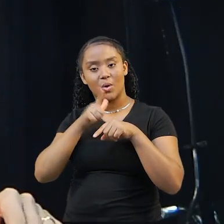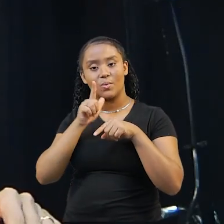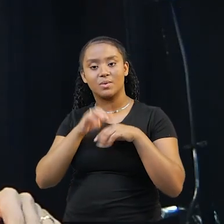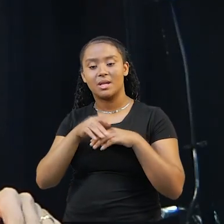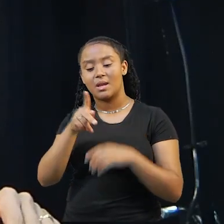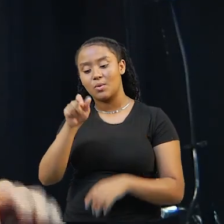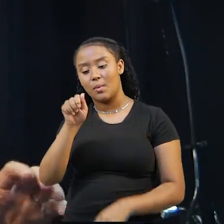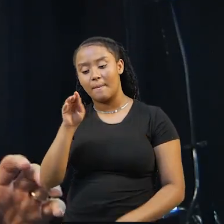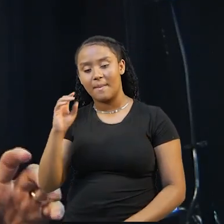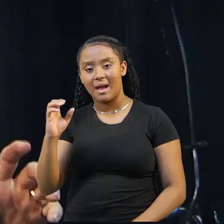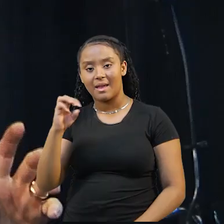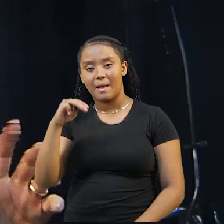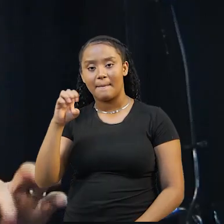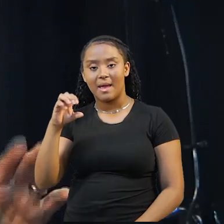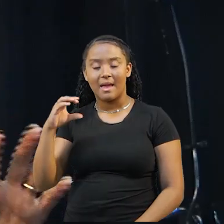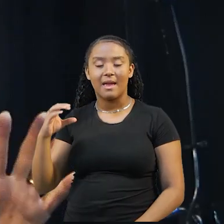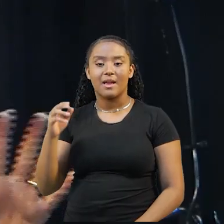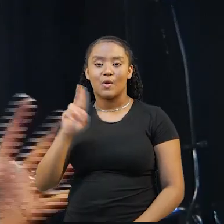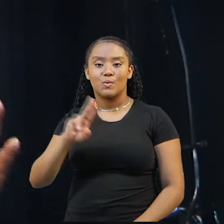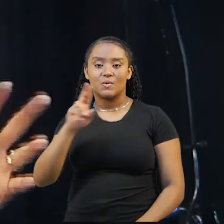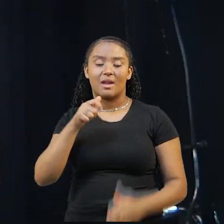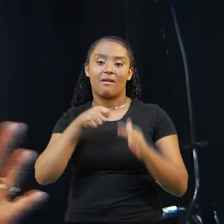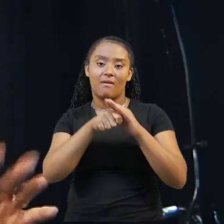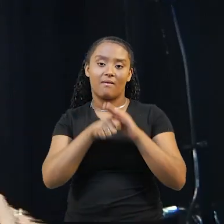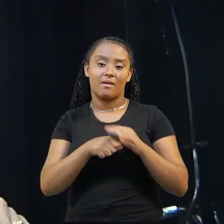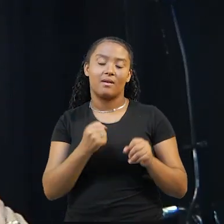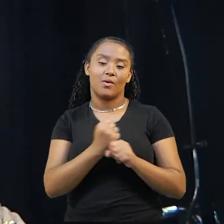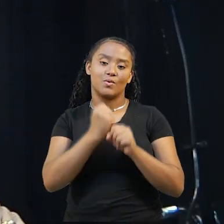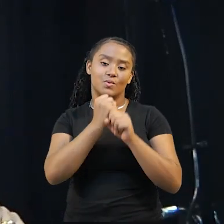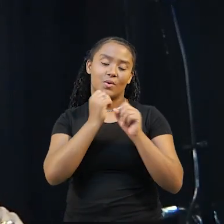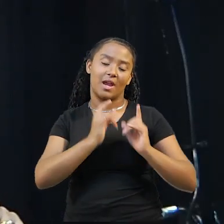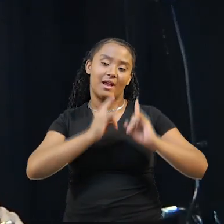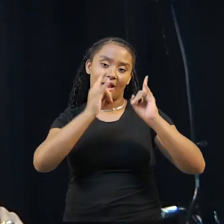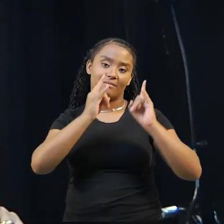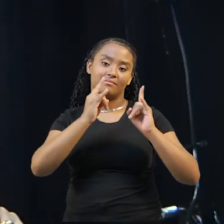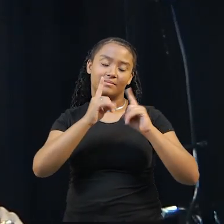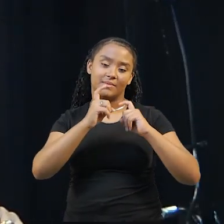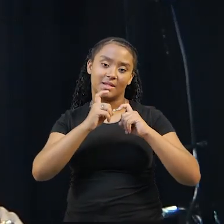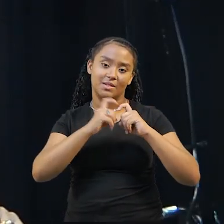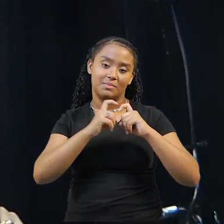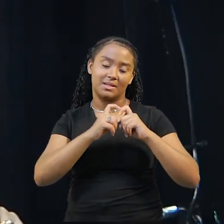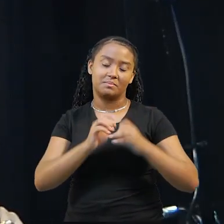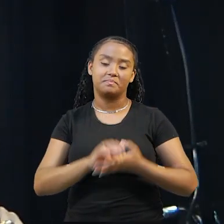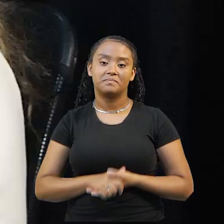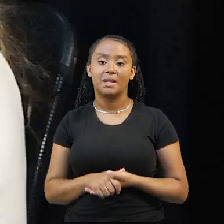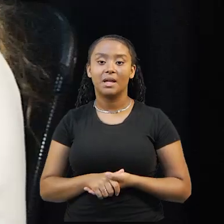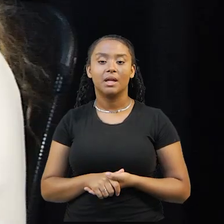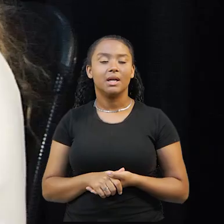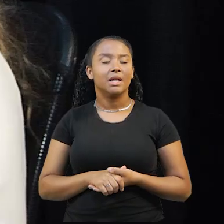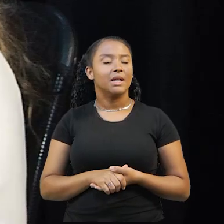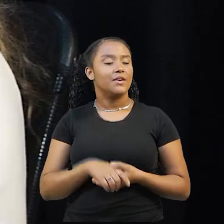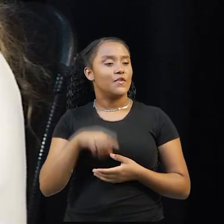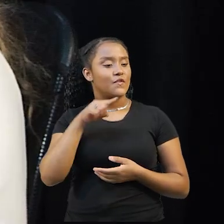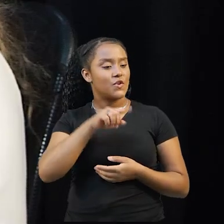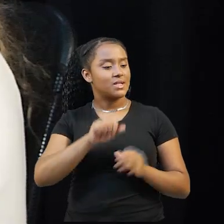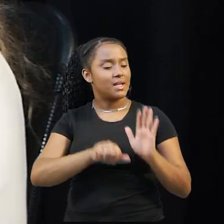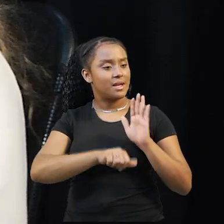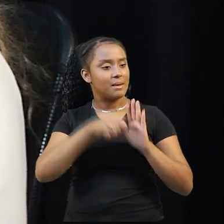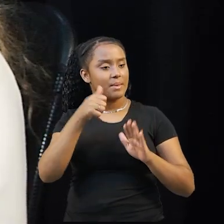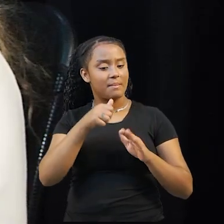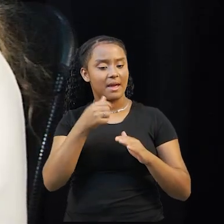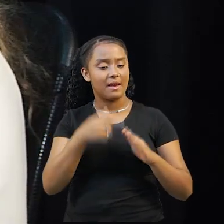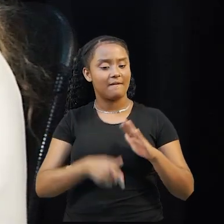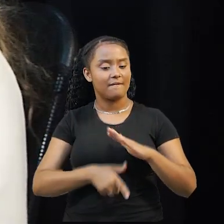esses recursos do PAC-MEC a partir de ano que vem, possivelmente. Catarina, você é a primeira